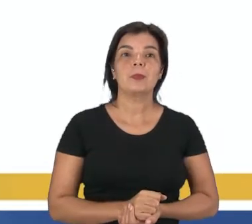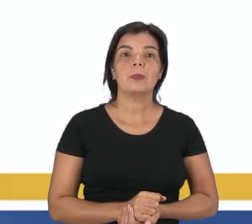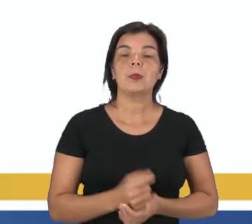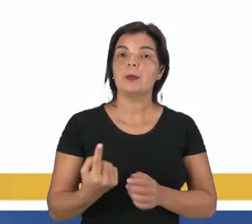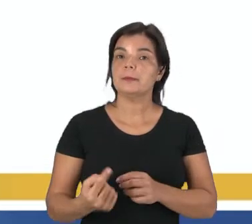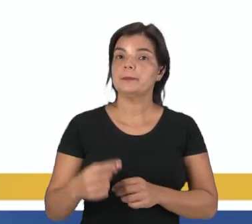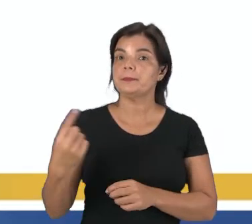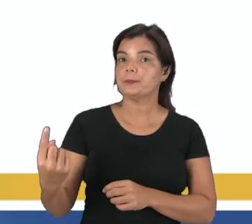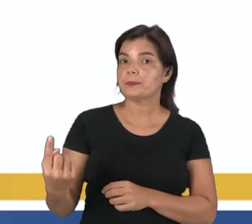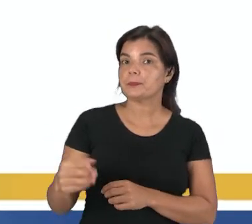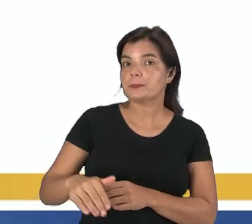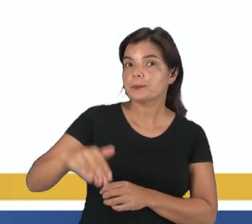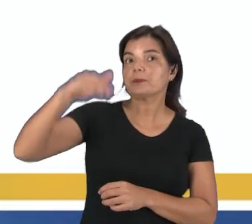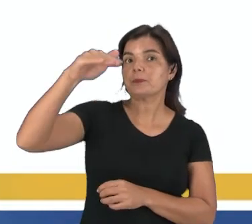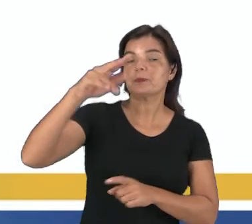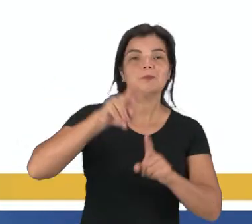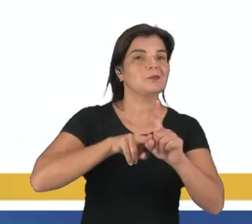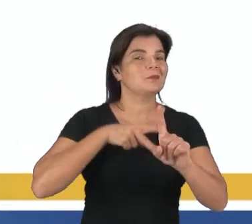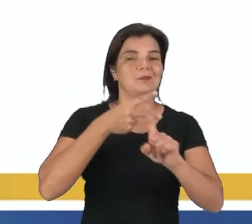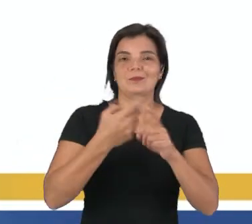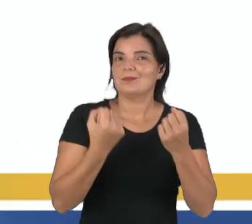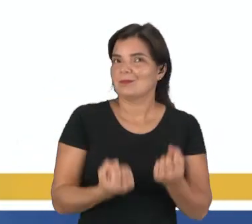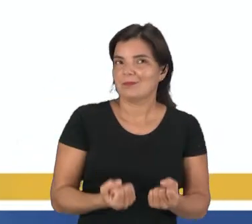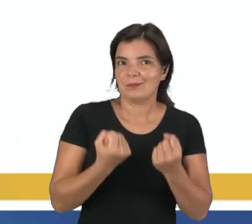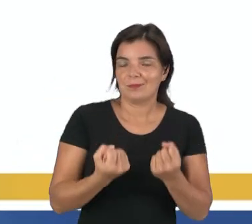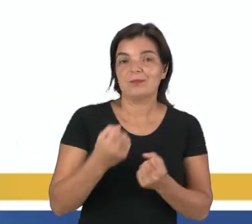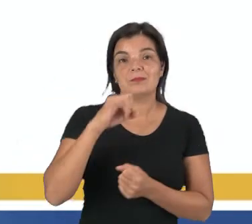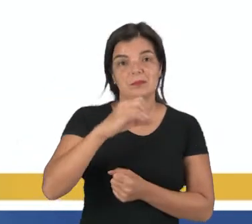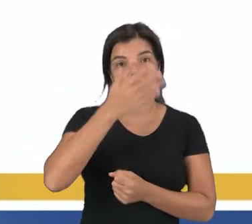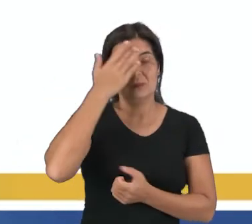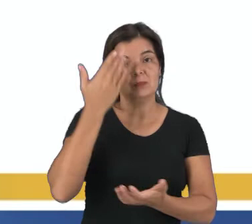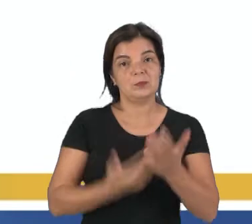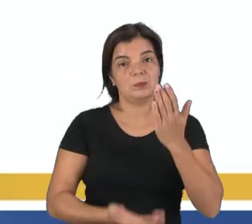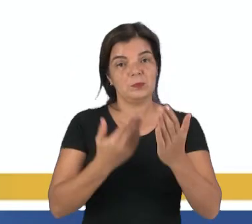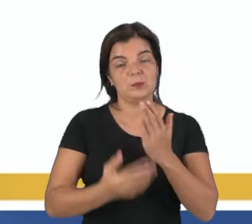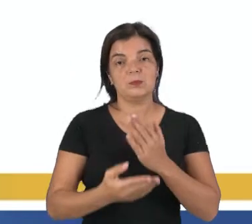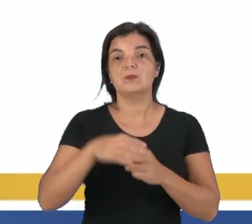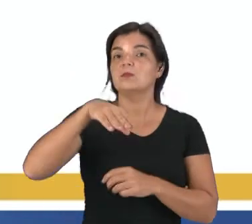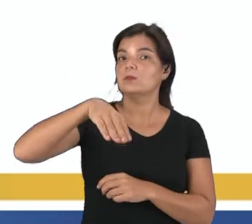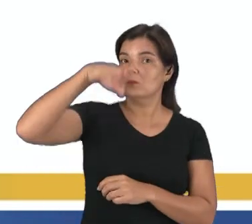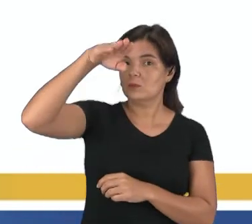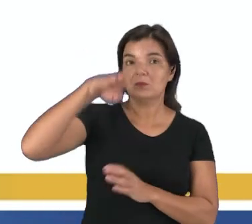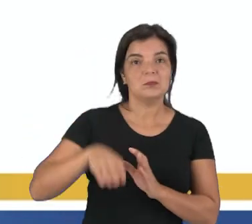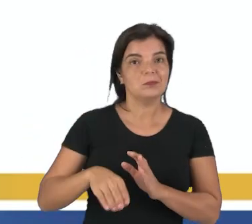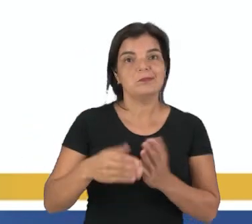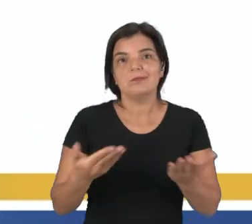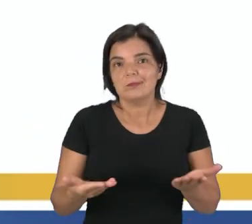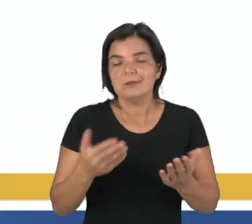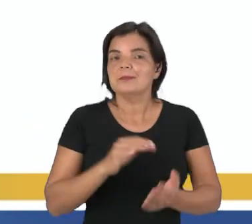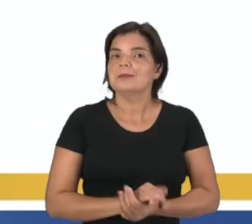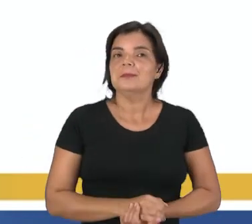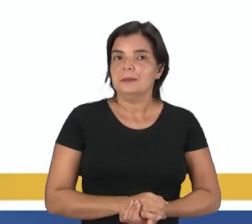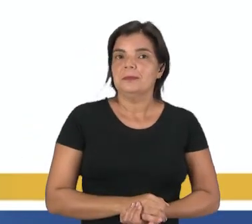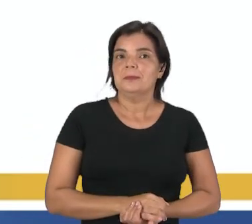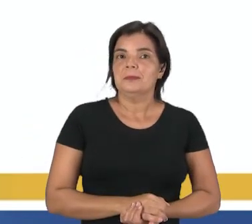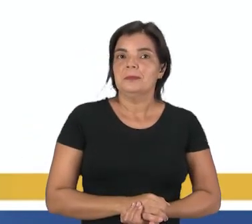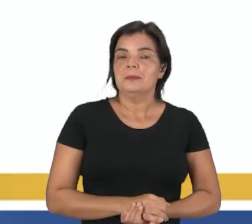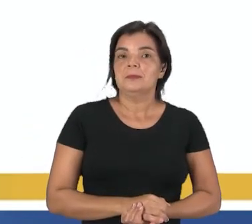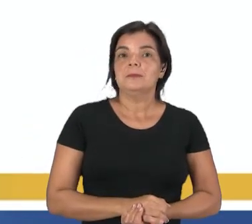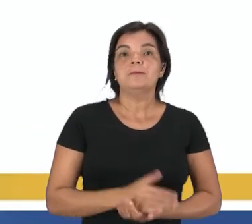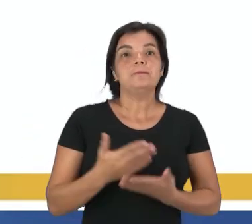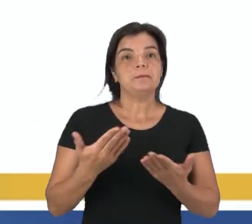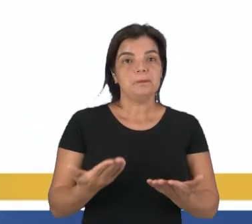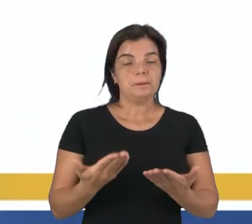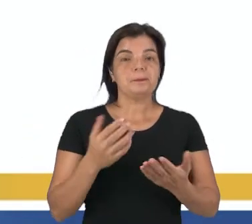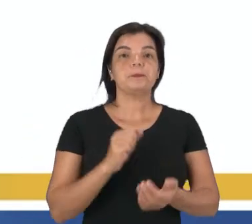a altura de uma pessoa não vai dobrar junto com o peso. E se a pessoa perder peso, também a altura não vai diminuir ali na mesma